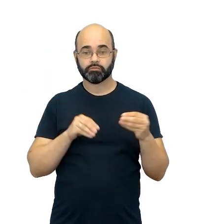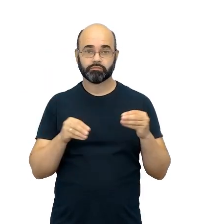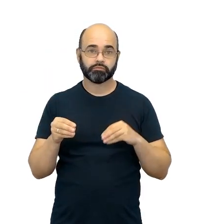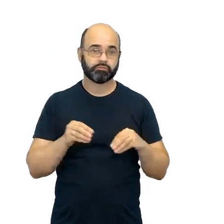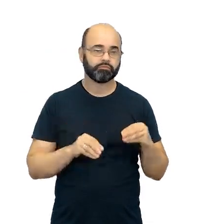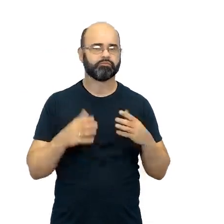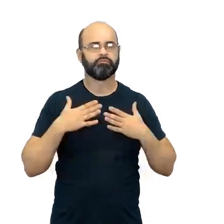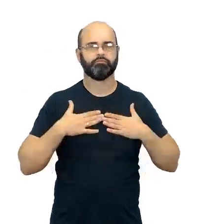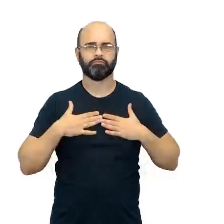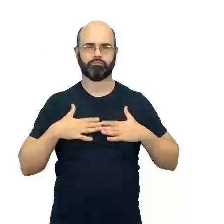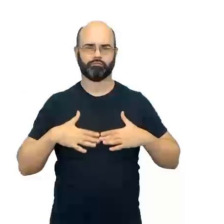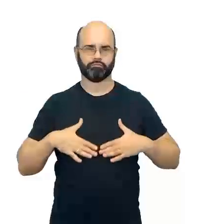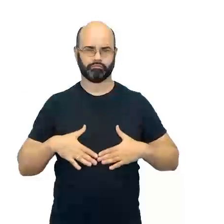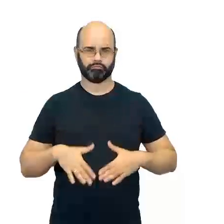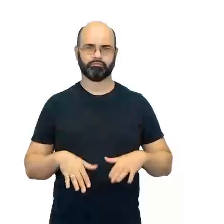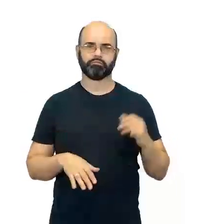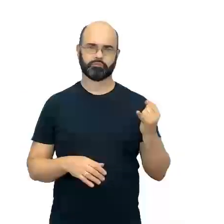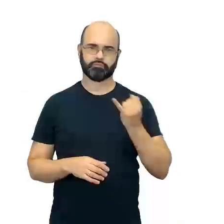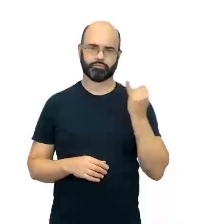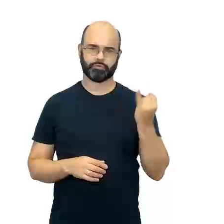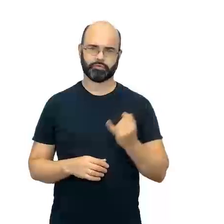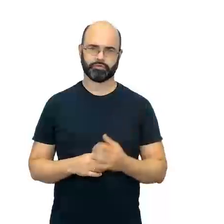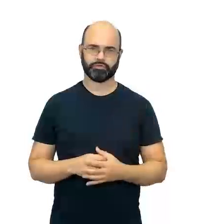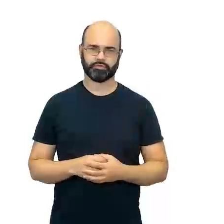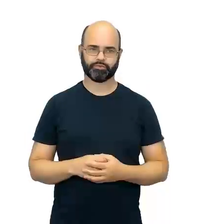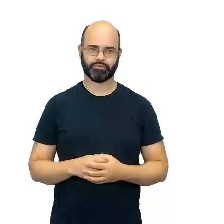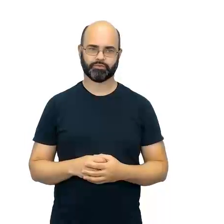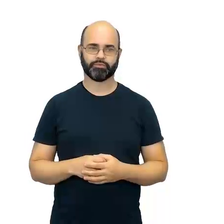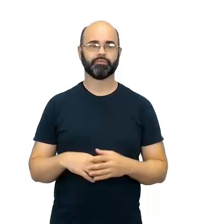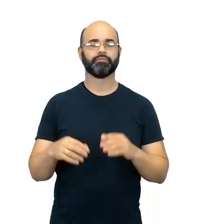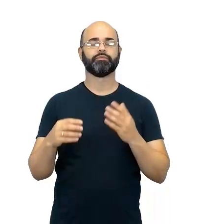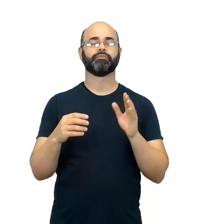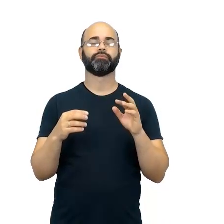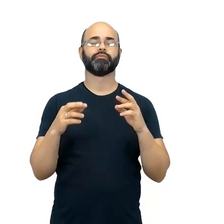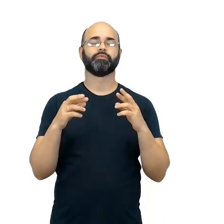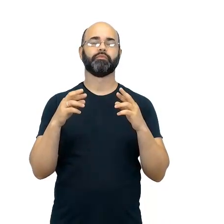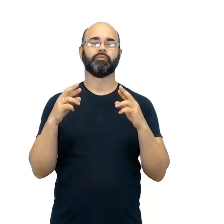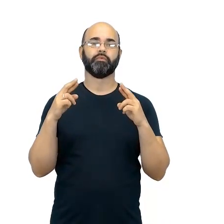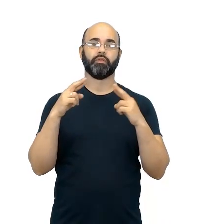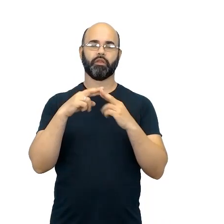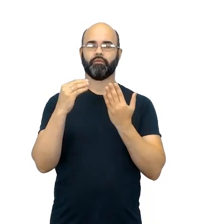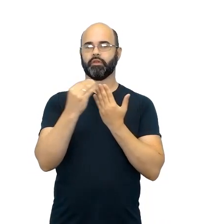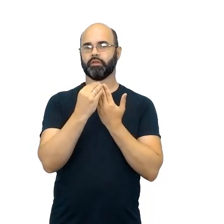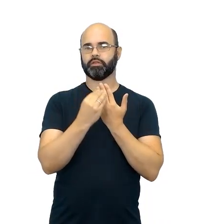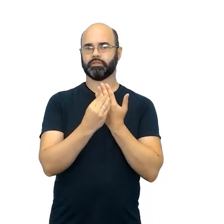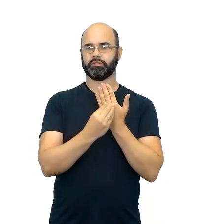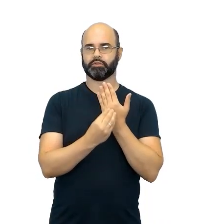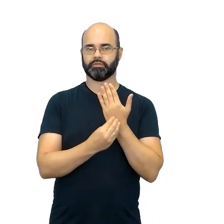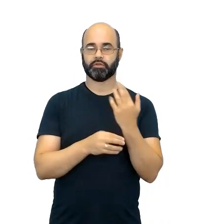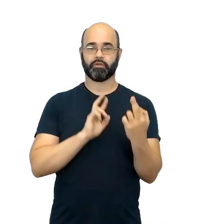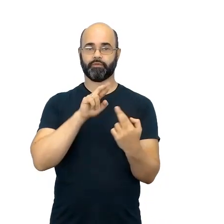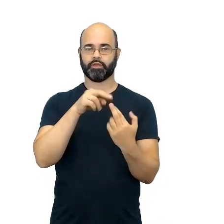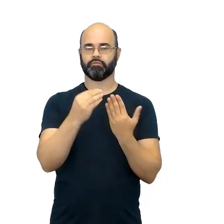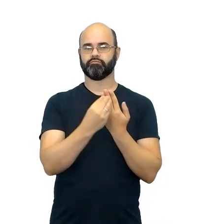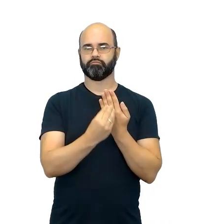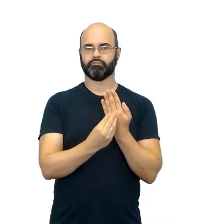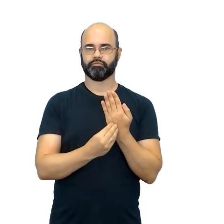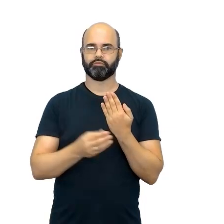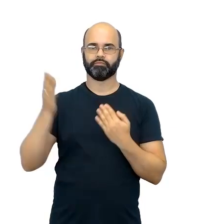formação e trazer aqui as nossas situações. Essas são as nossas referências aí trazidas hoje, né,